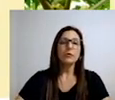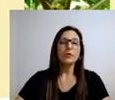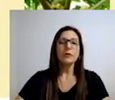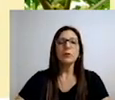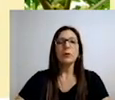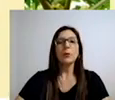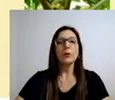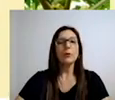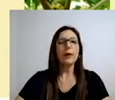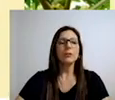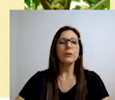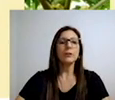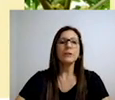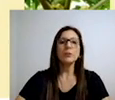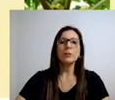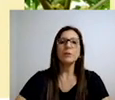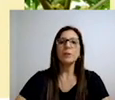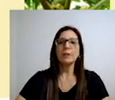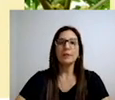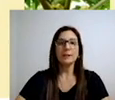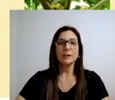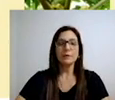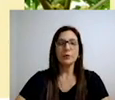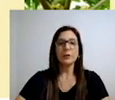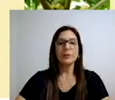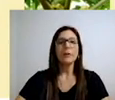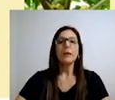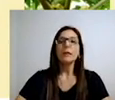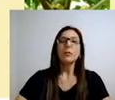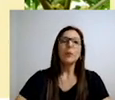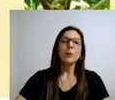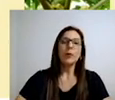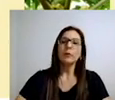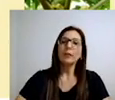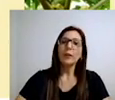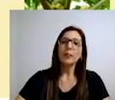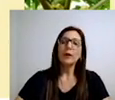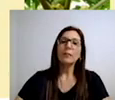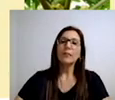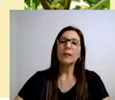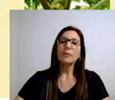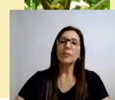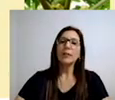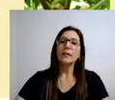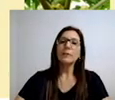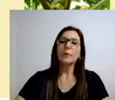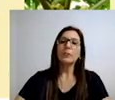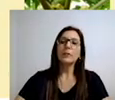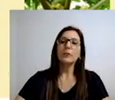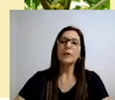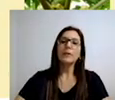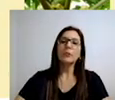temos o mamoeiro macho. Então, existe uma diferença entre as flores. O mamoeiro fêmea, ele vai gerar esse mamãozinho